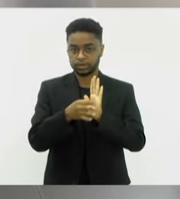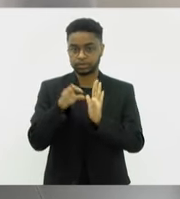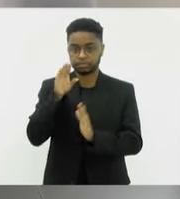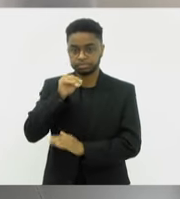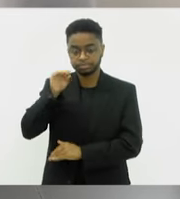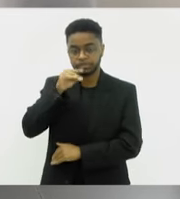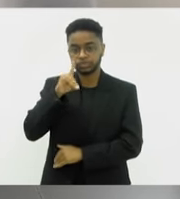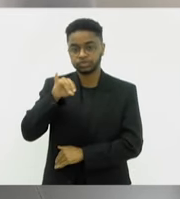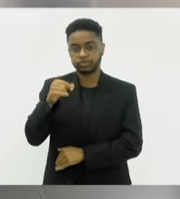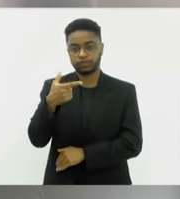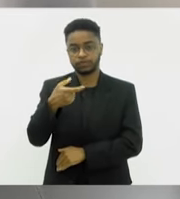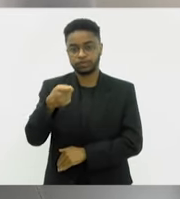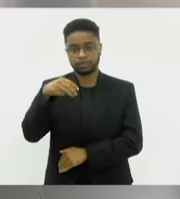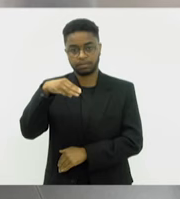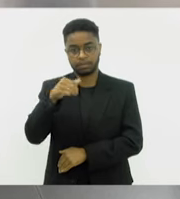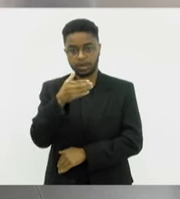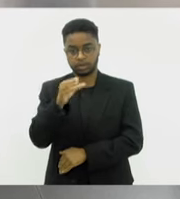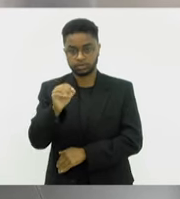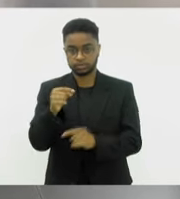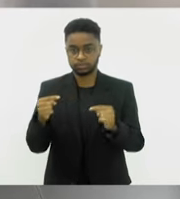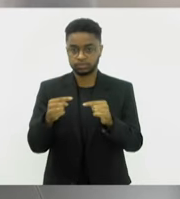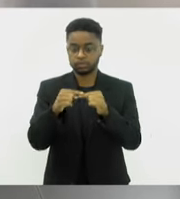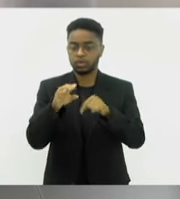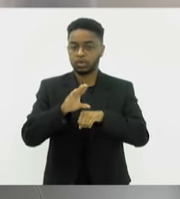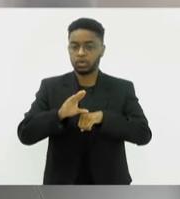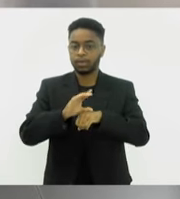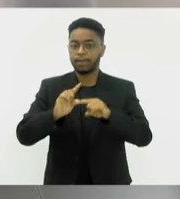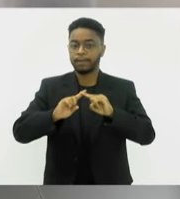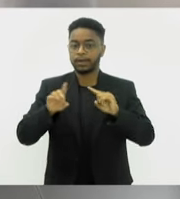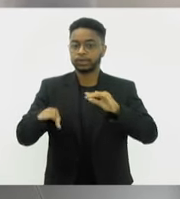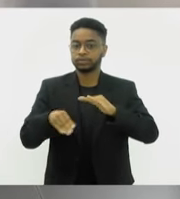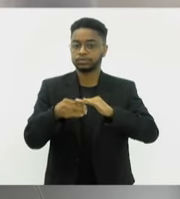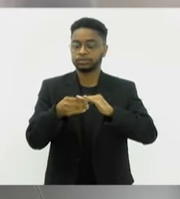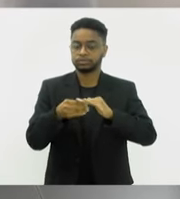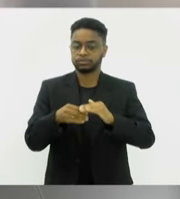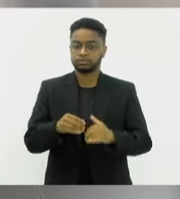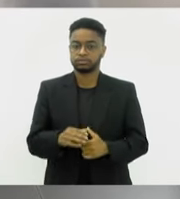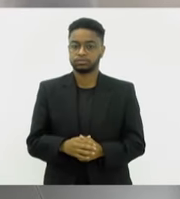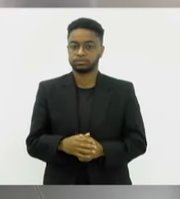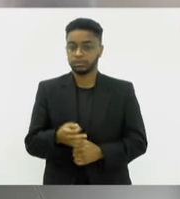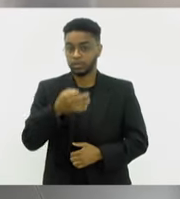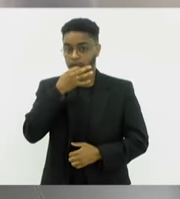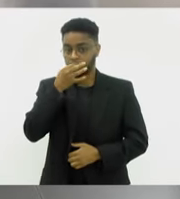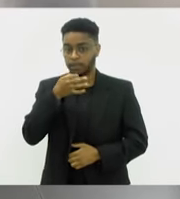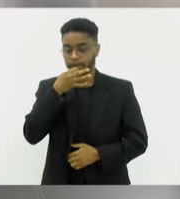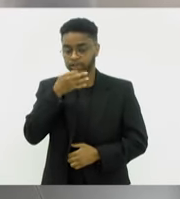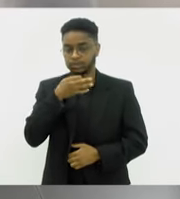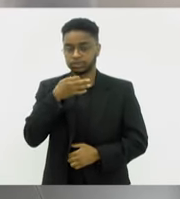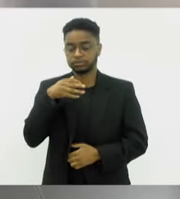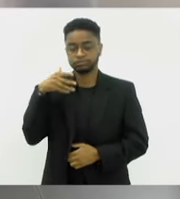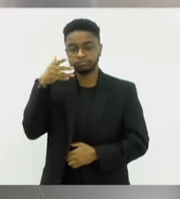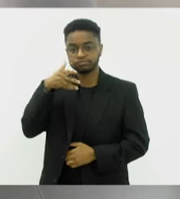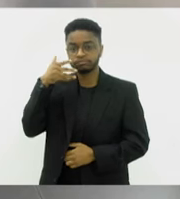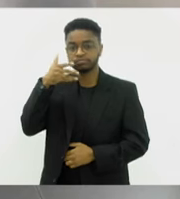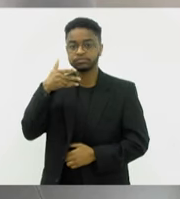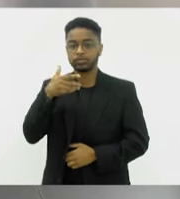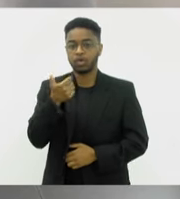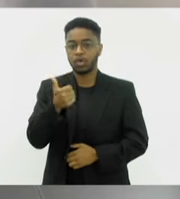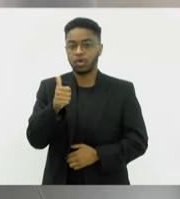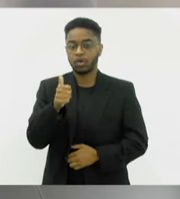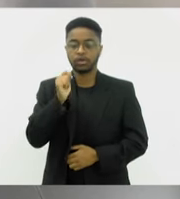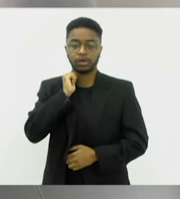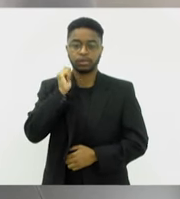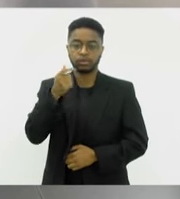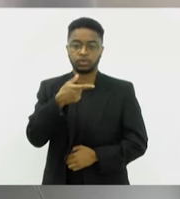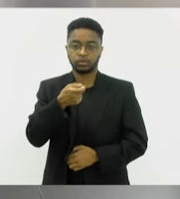de março foi pela constitucionalidade com emendas. O parecer oral em 11/4/24 foi favorável à